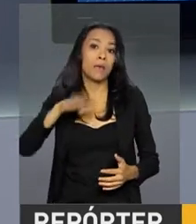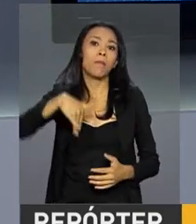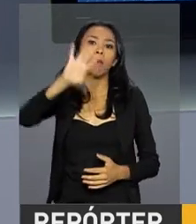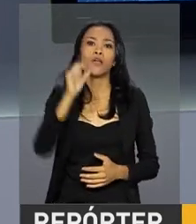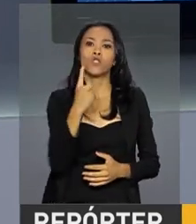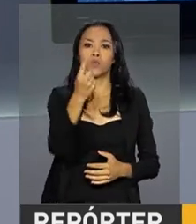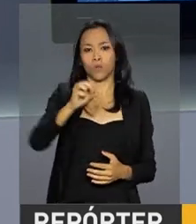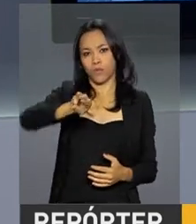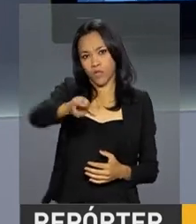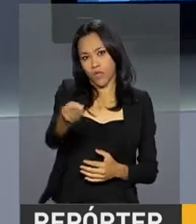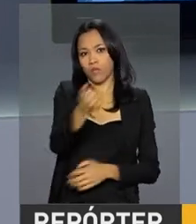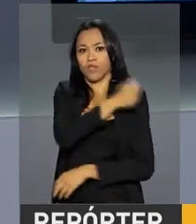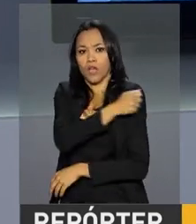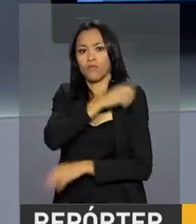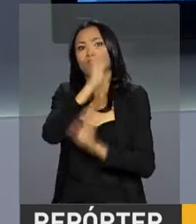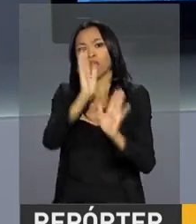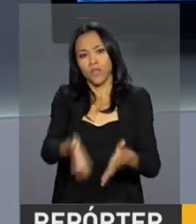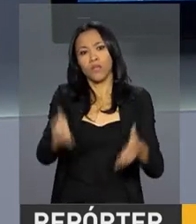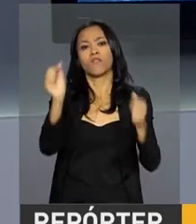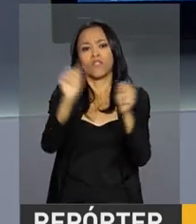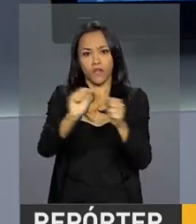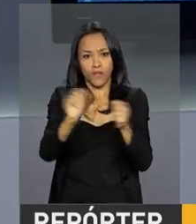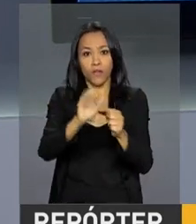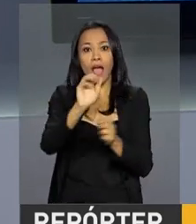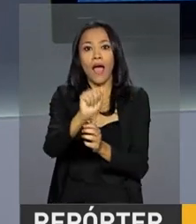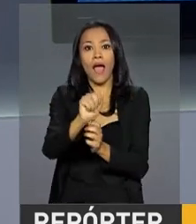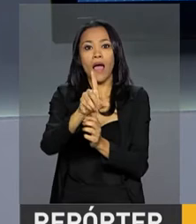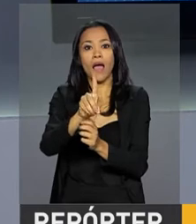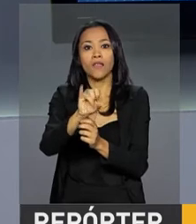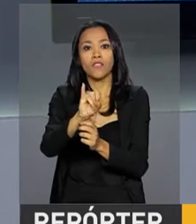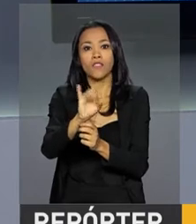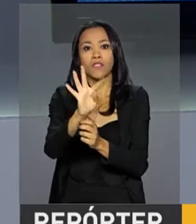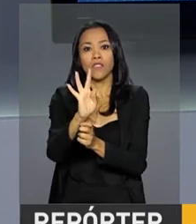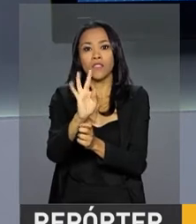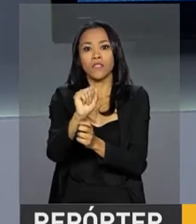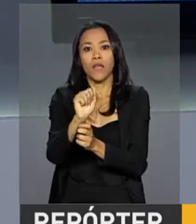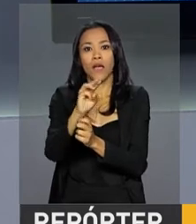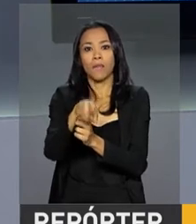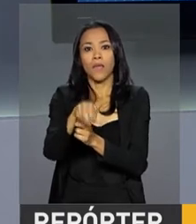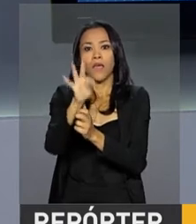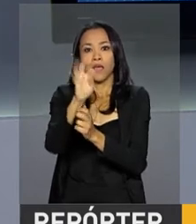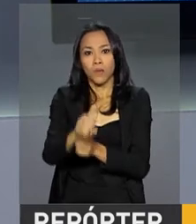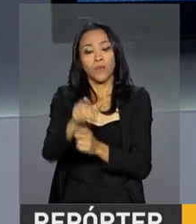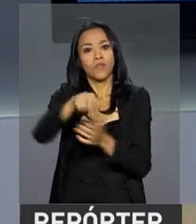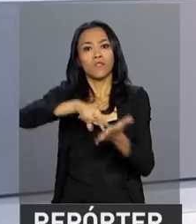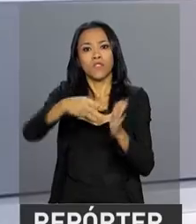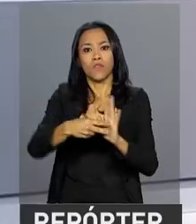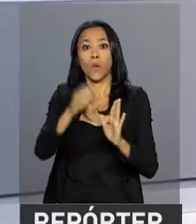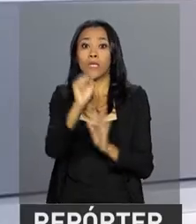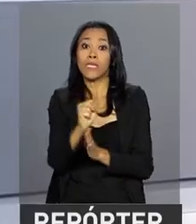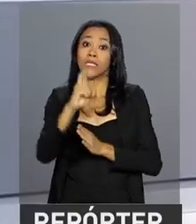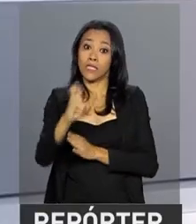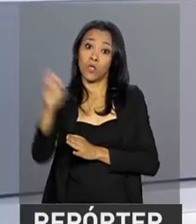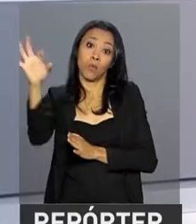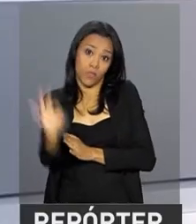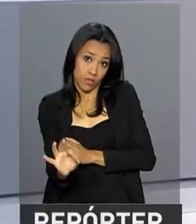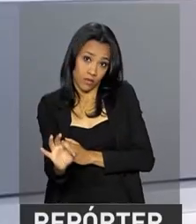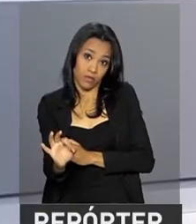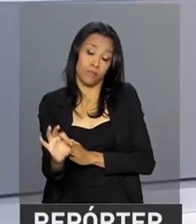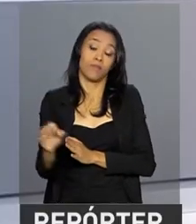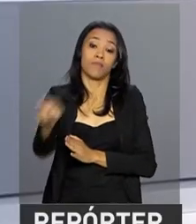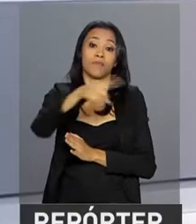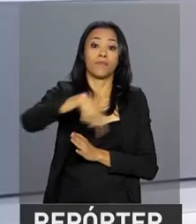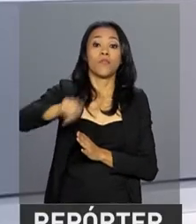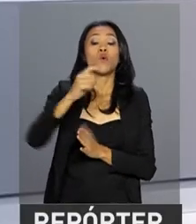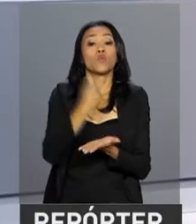milhão de alunos já haviam feito um aditamento o que representa 85% do total previsto os contratos do fies